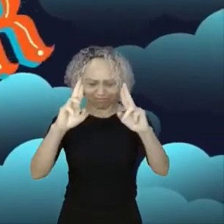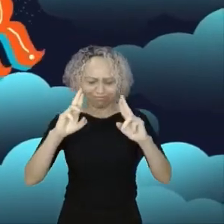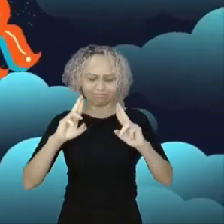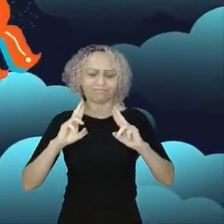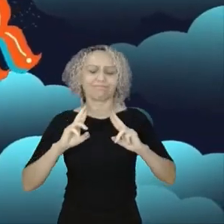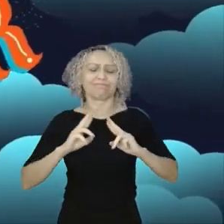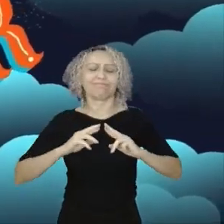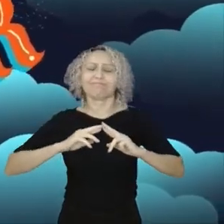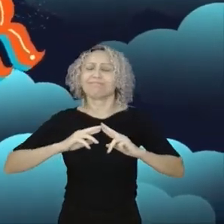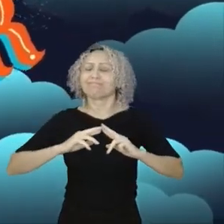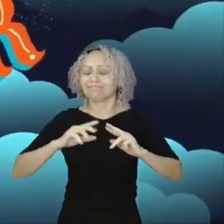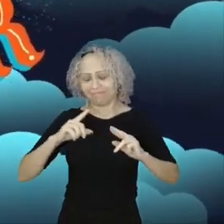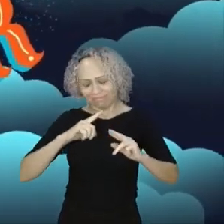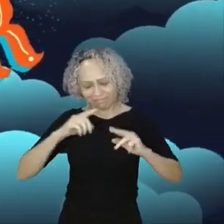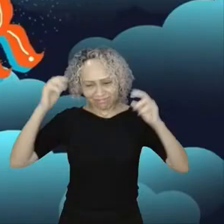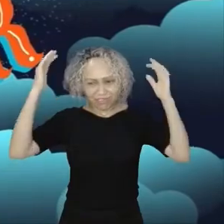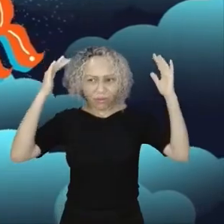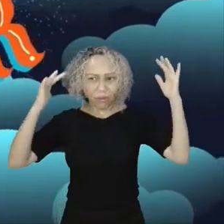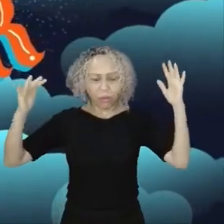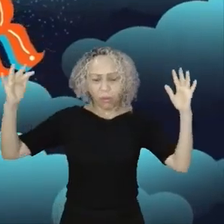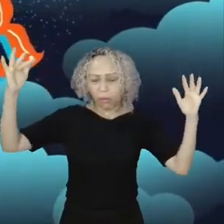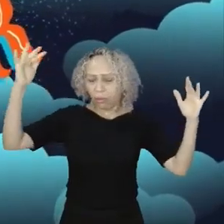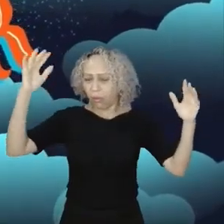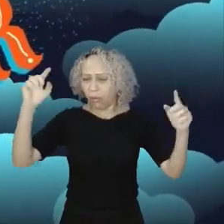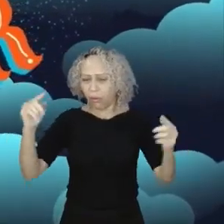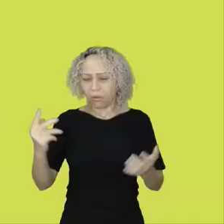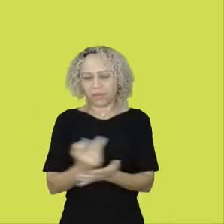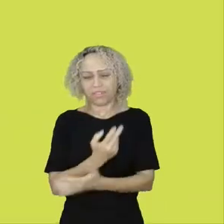tenho sonhos pra viver.